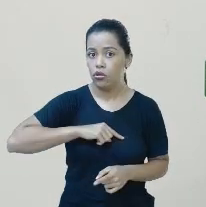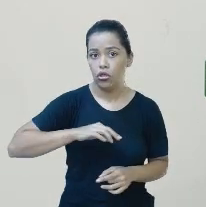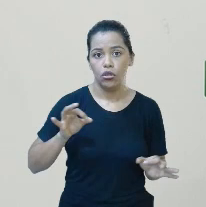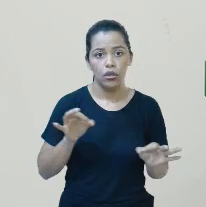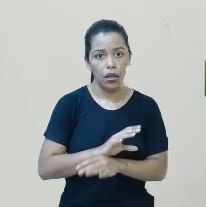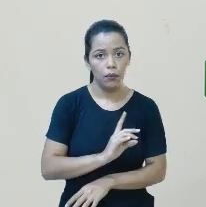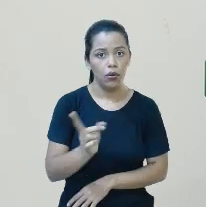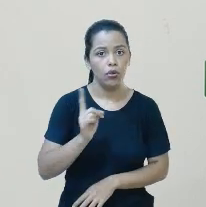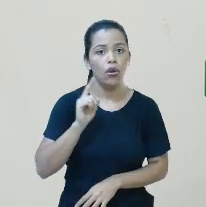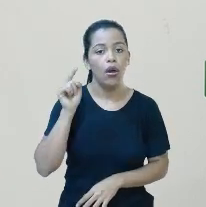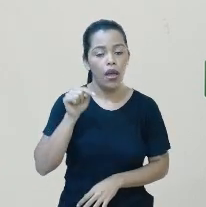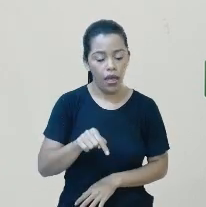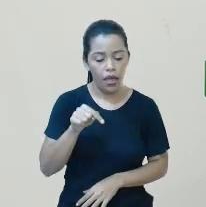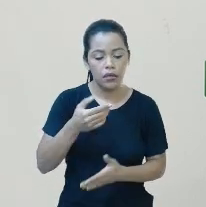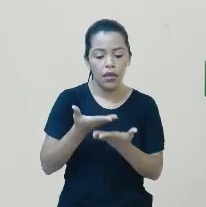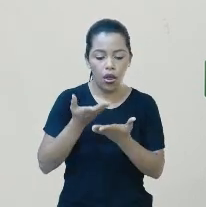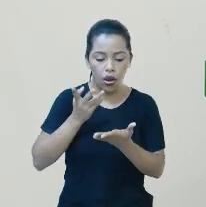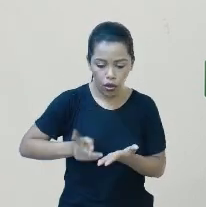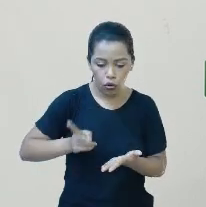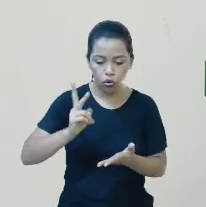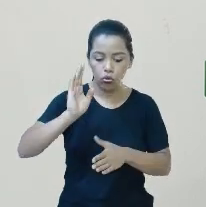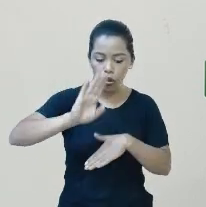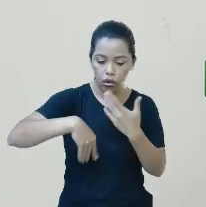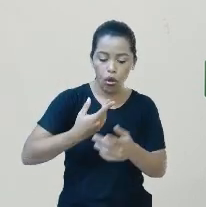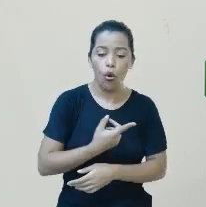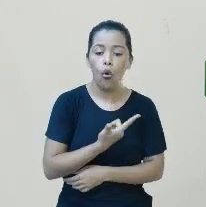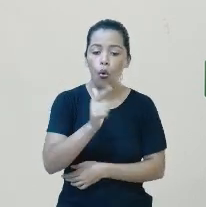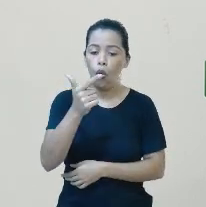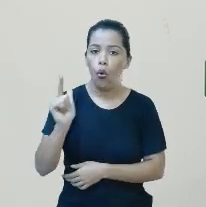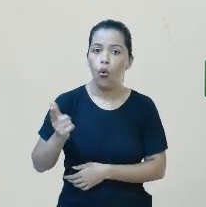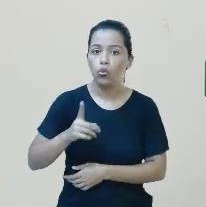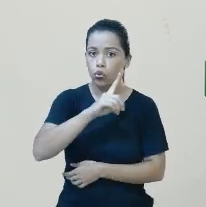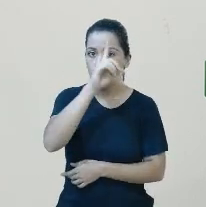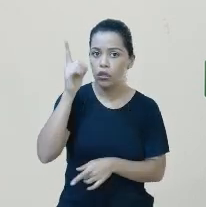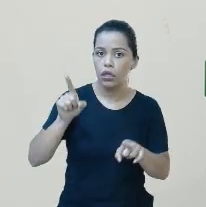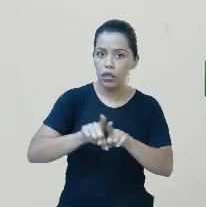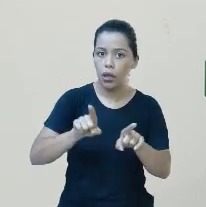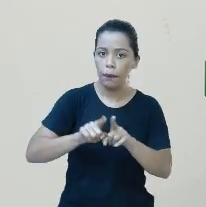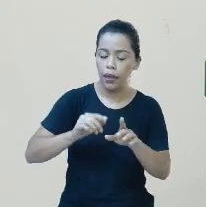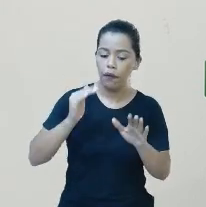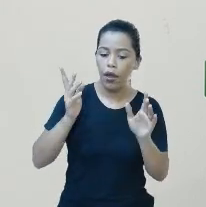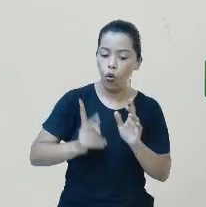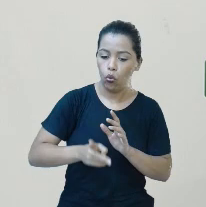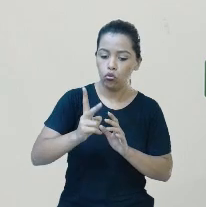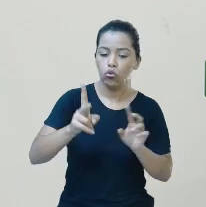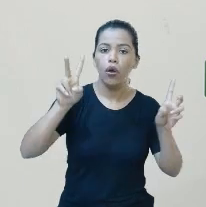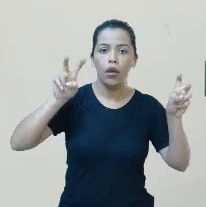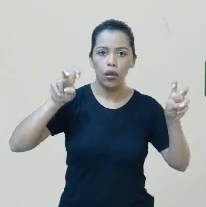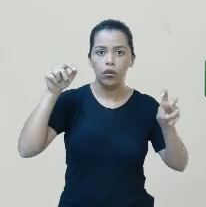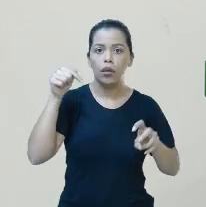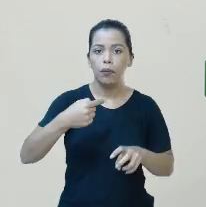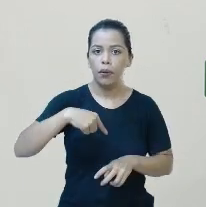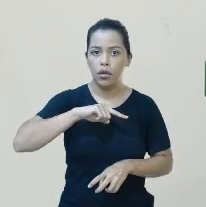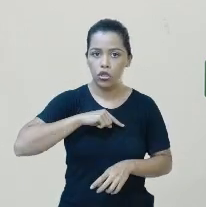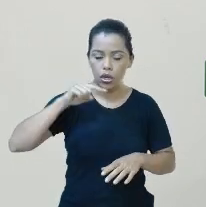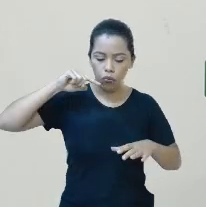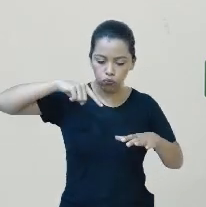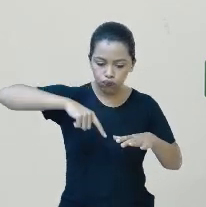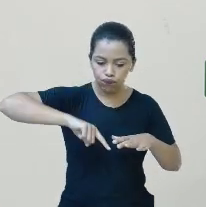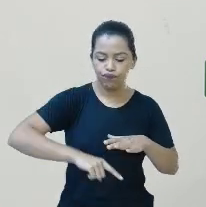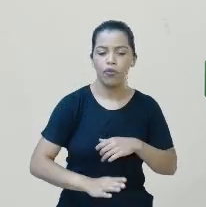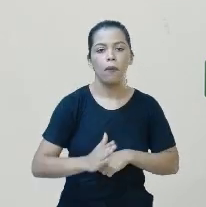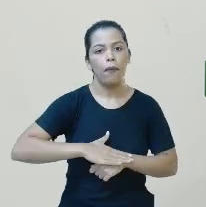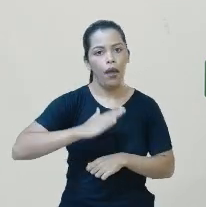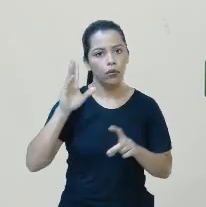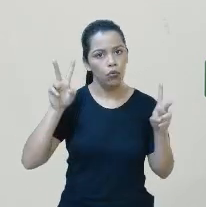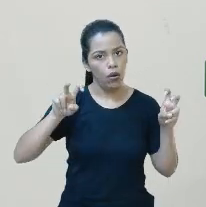terminamos. Essa aula vai continuar por vários dias, abordando sempre esse tema aí, para que a gente possa se aprofundar cada